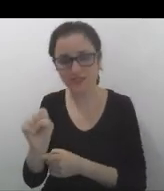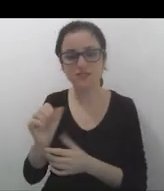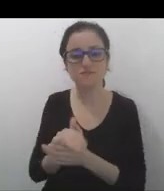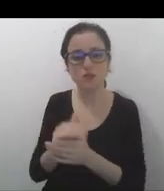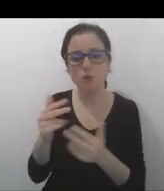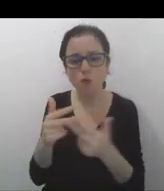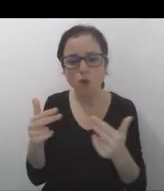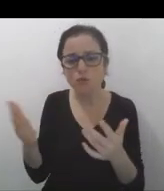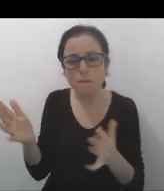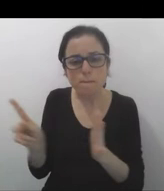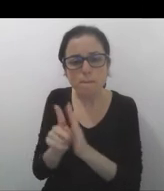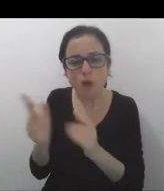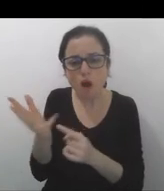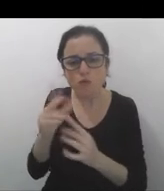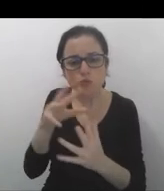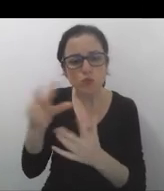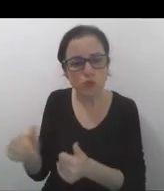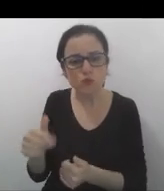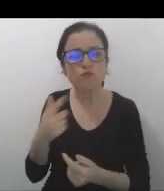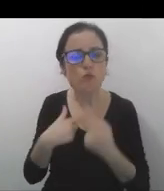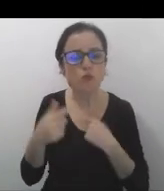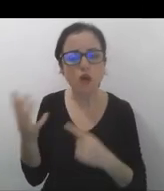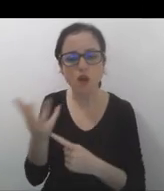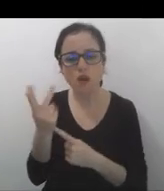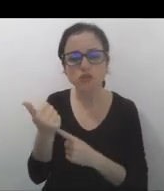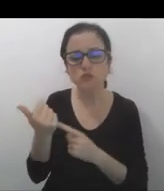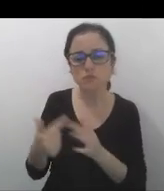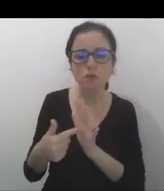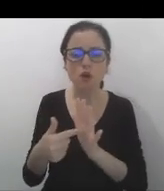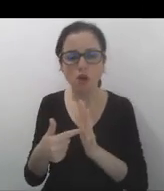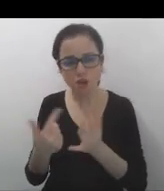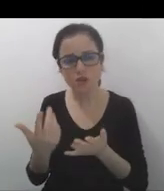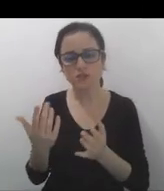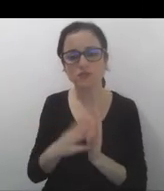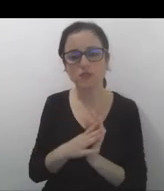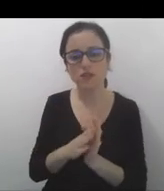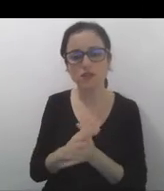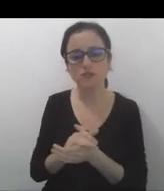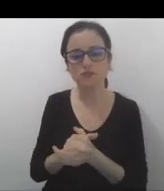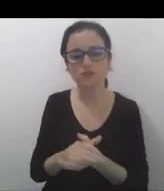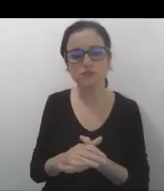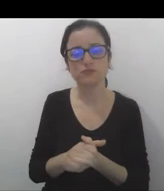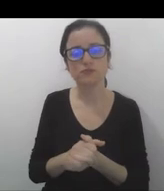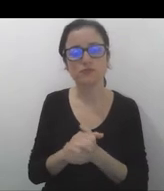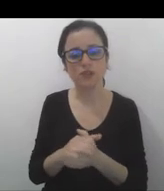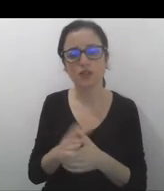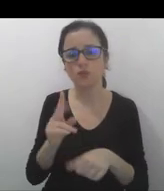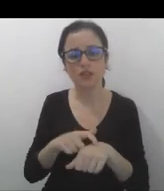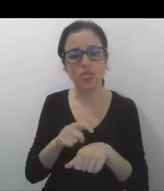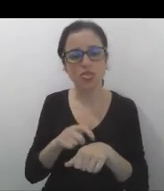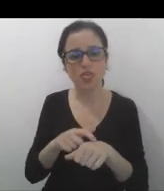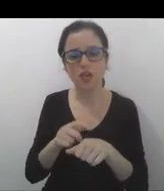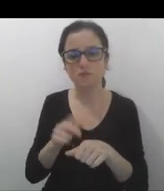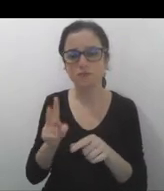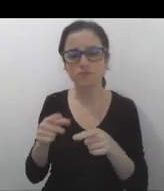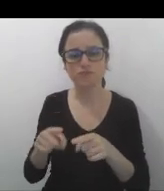Alois Riegel, essa coisa da arte universal, dessa vontade, né, de arte em que isso se